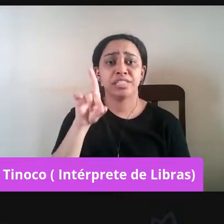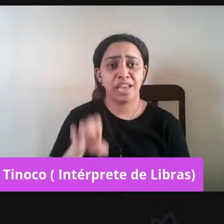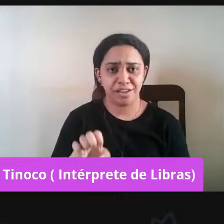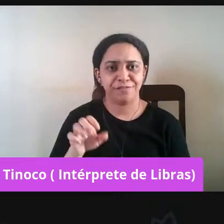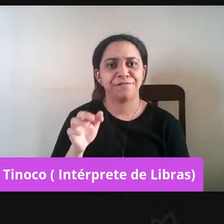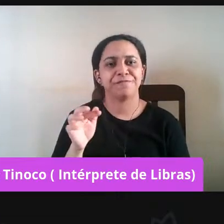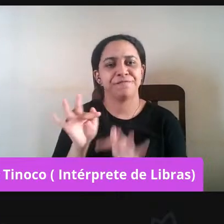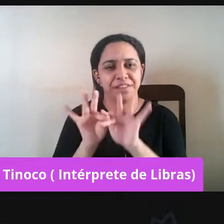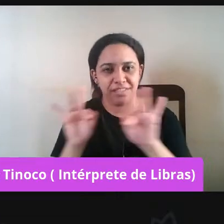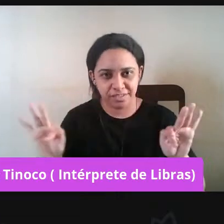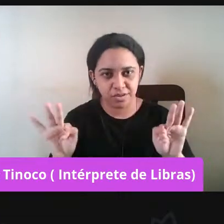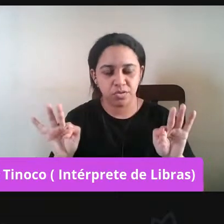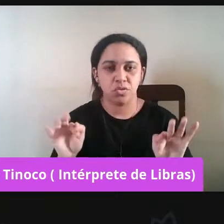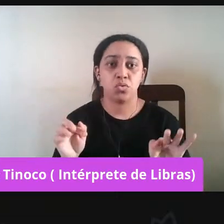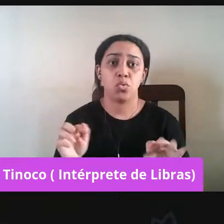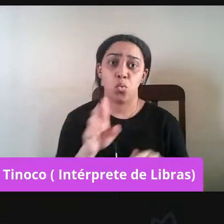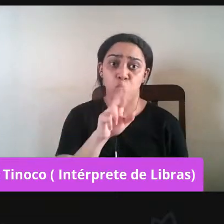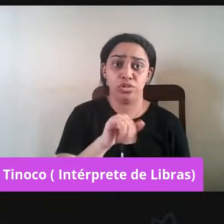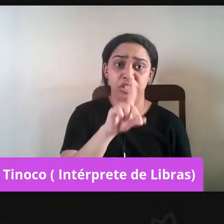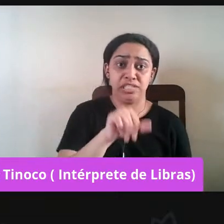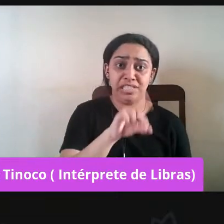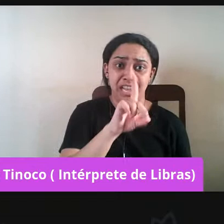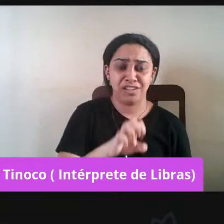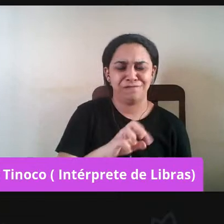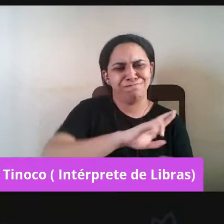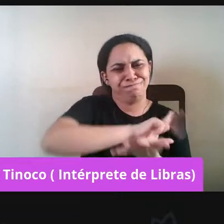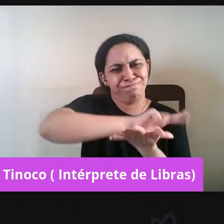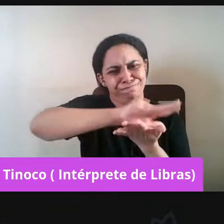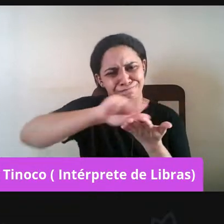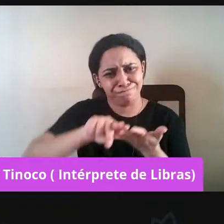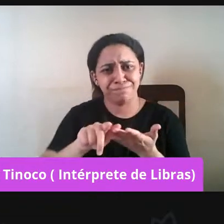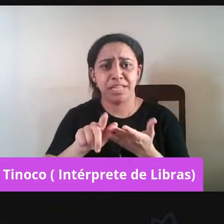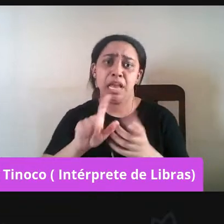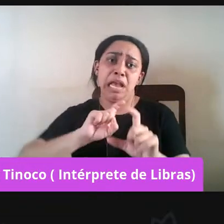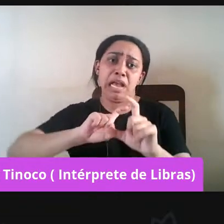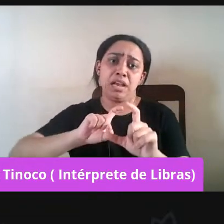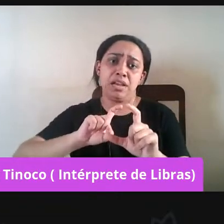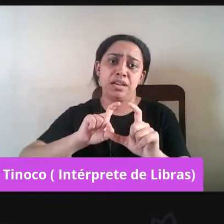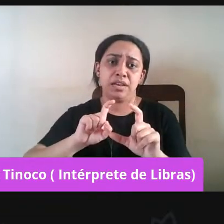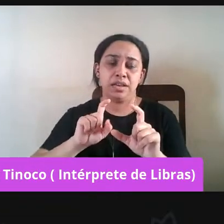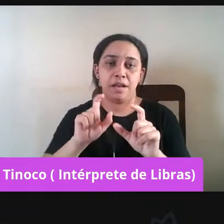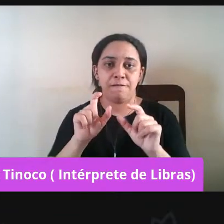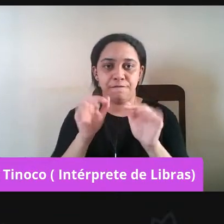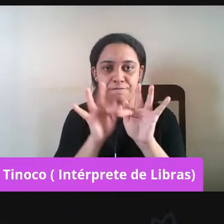unidade pluriverbal, lexicalizada, expressão fixa,